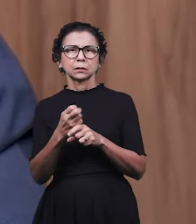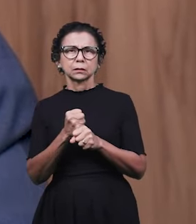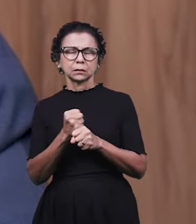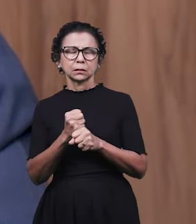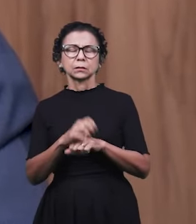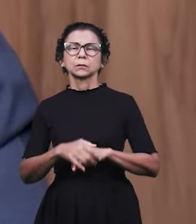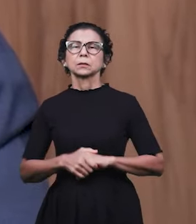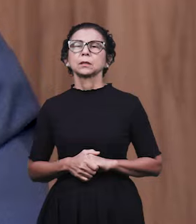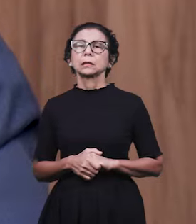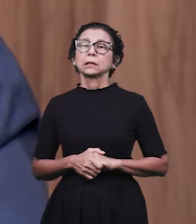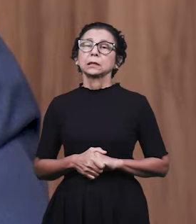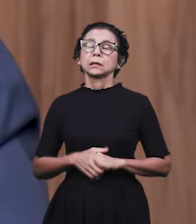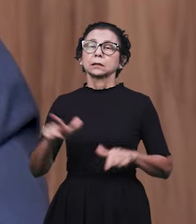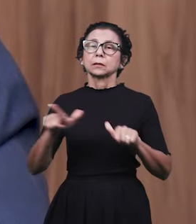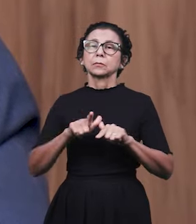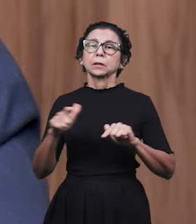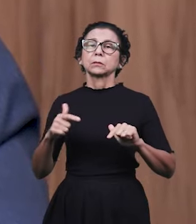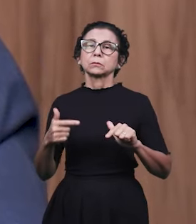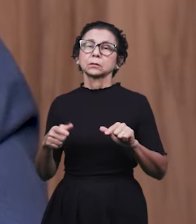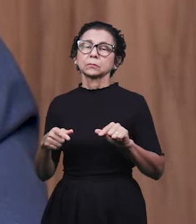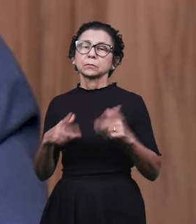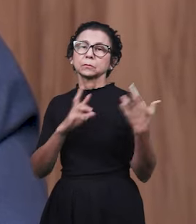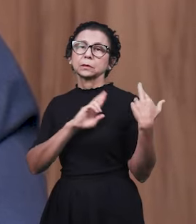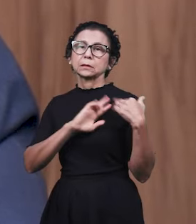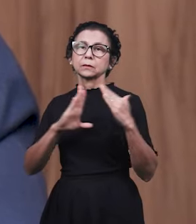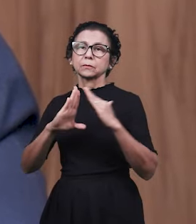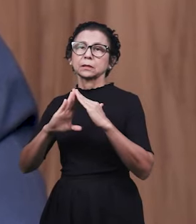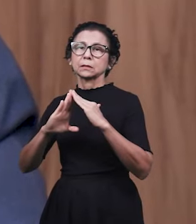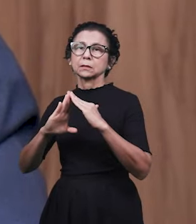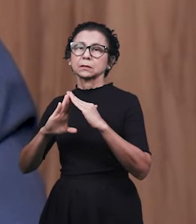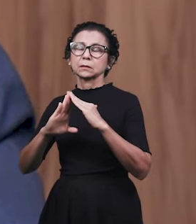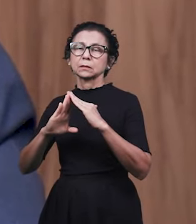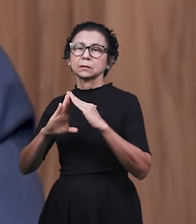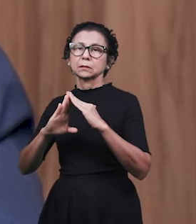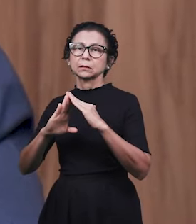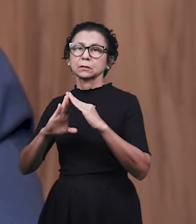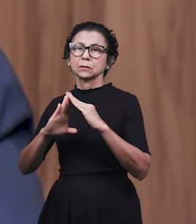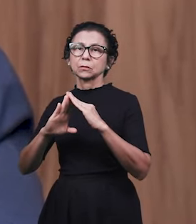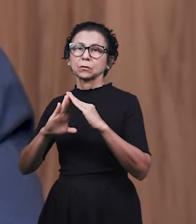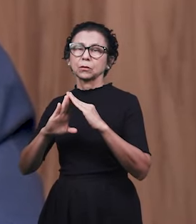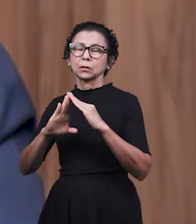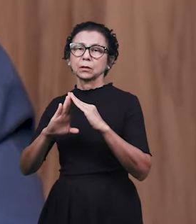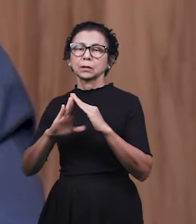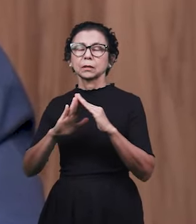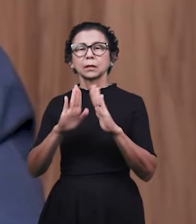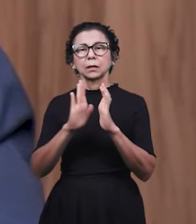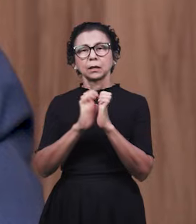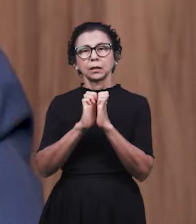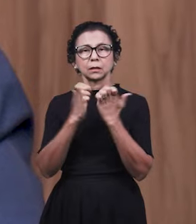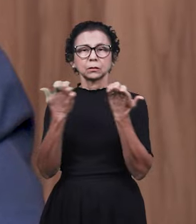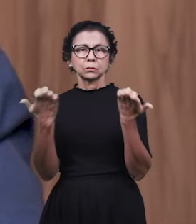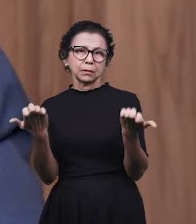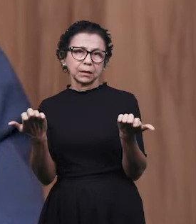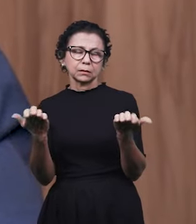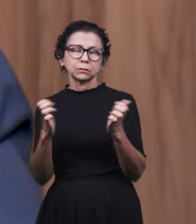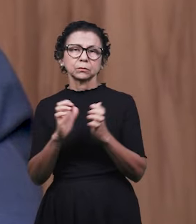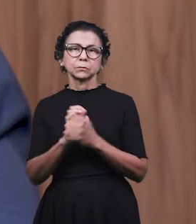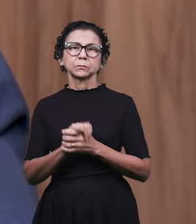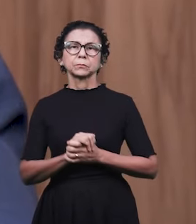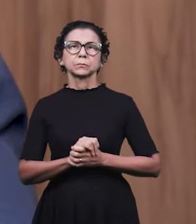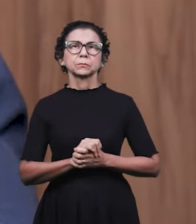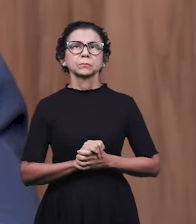Maranata. E até esse momento, o maior período de sala de aula que